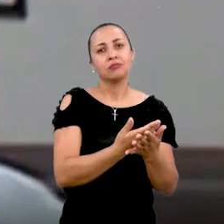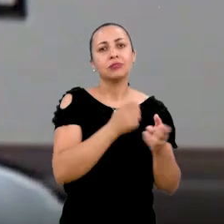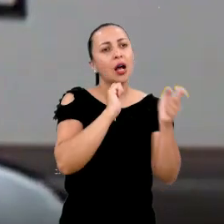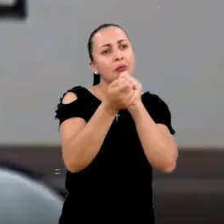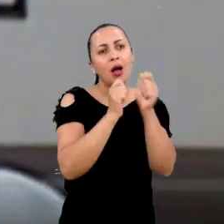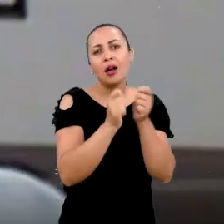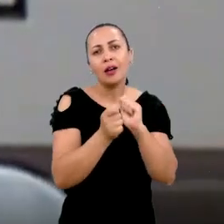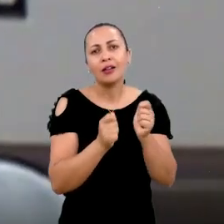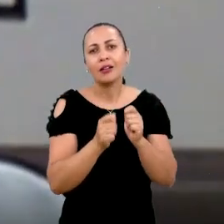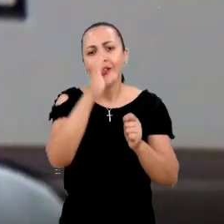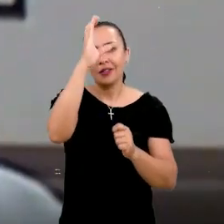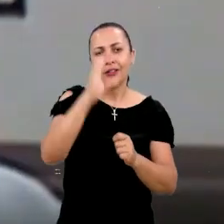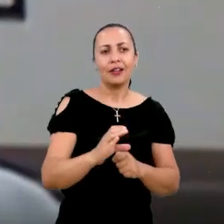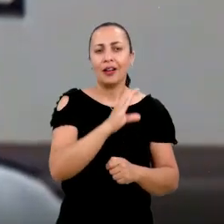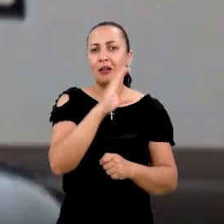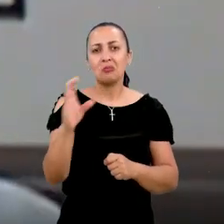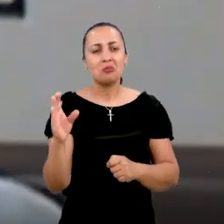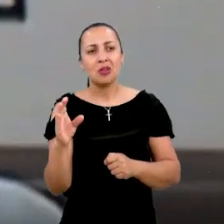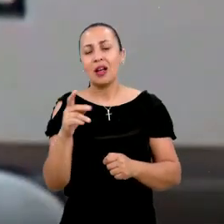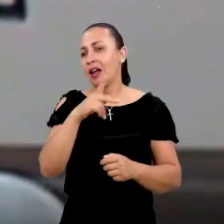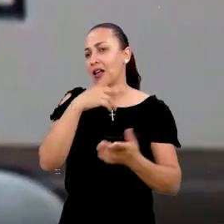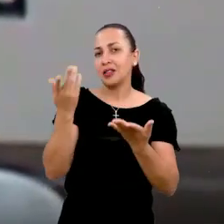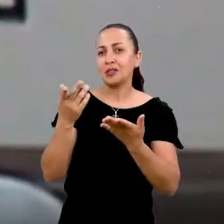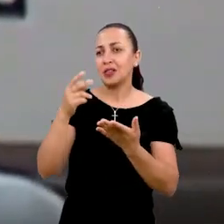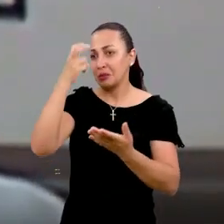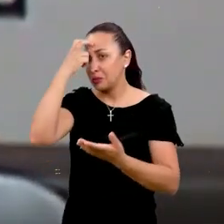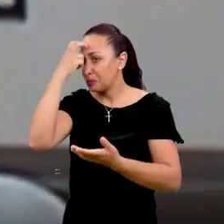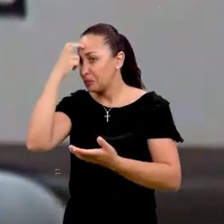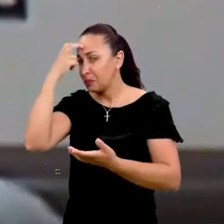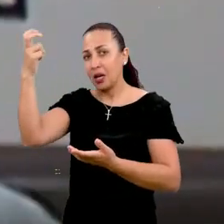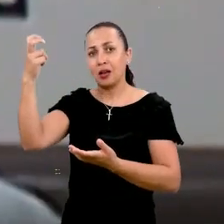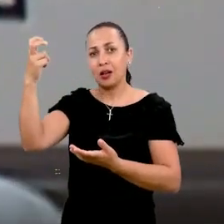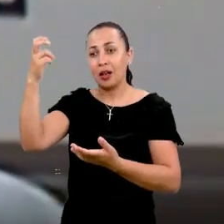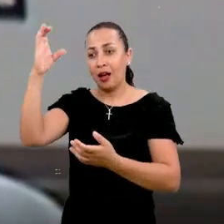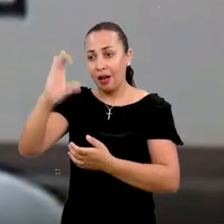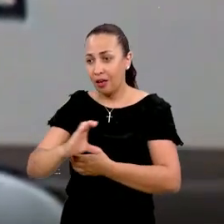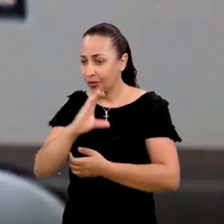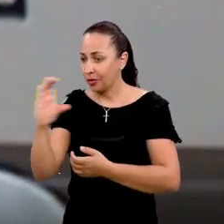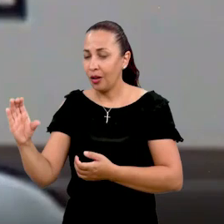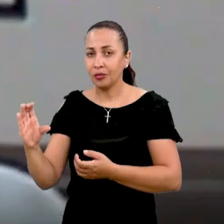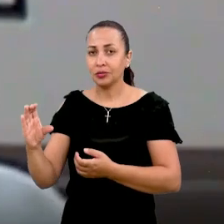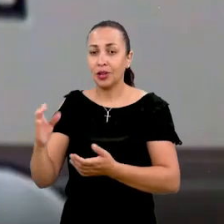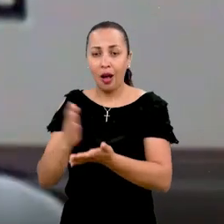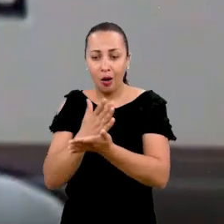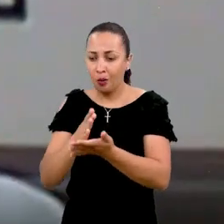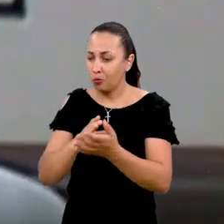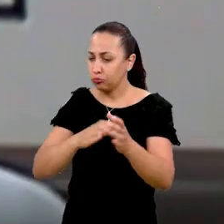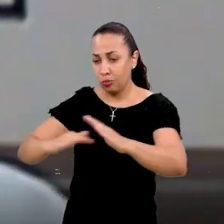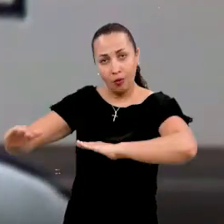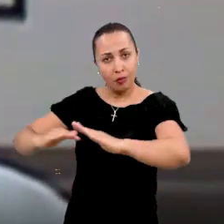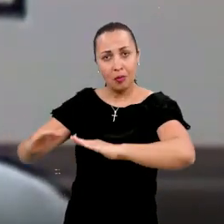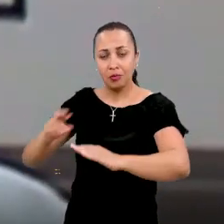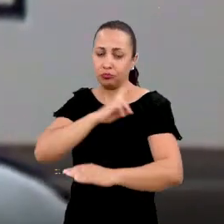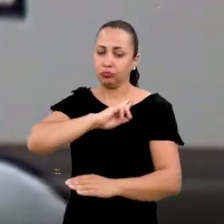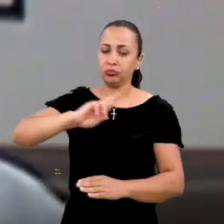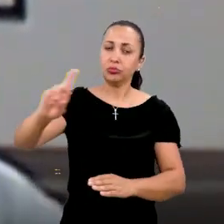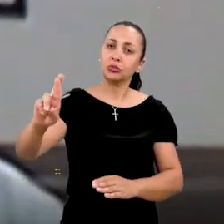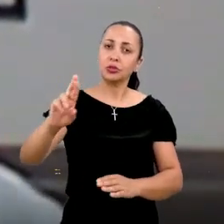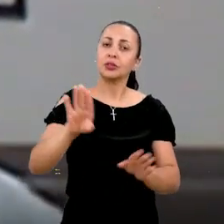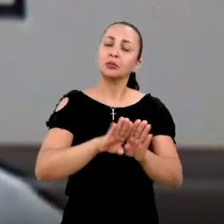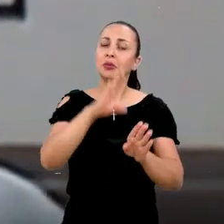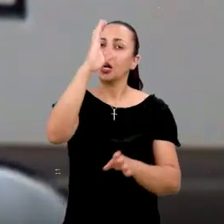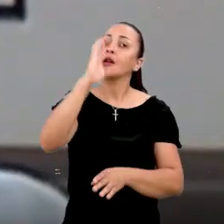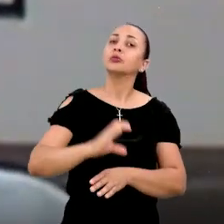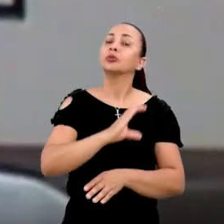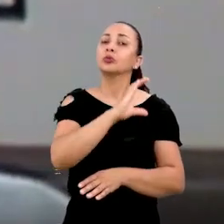às vezes, a imprensa católica, às vezes intelectuais católicos, às vezes movimentos religiosos